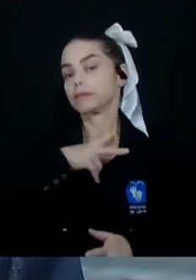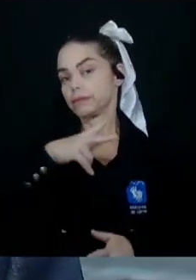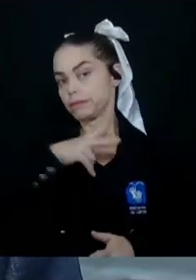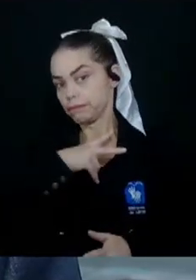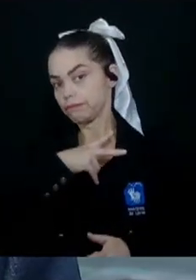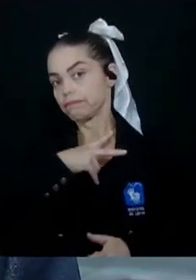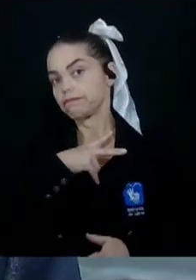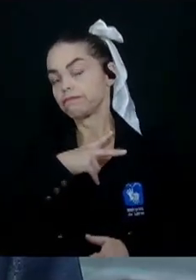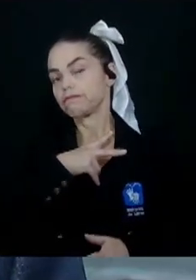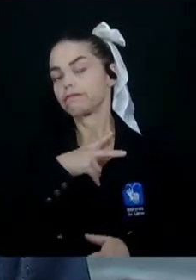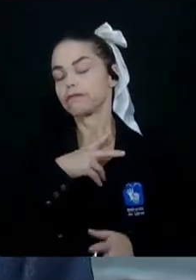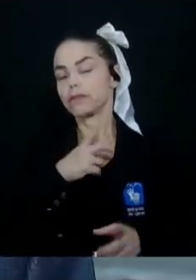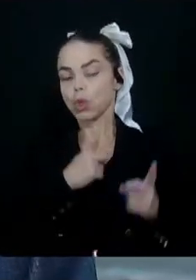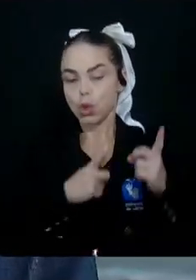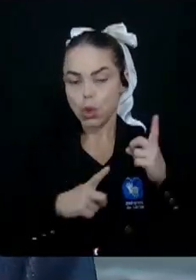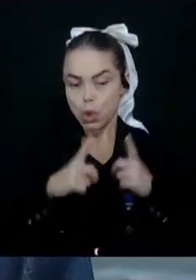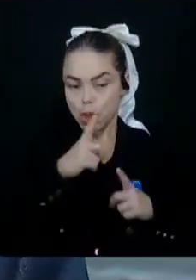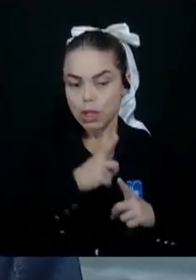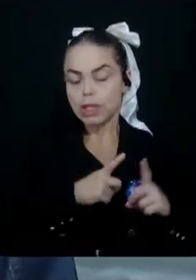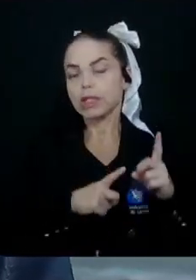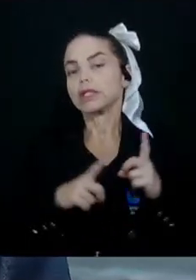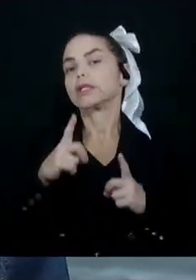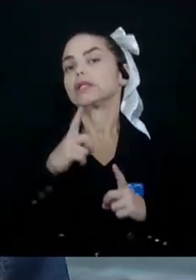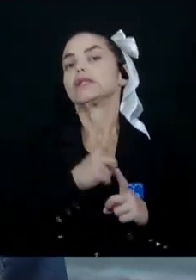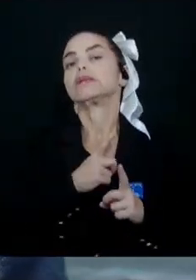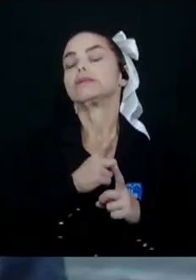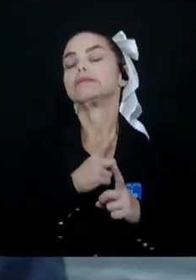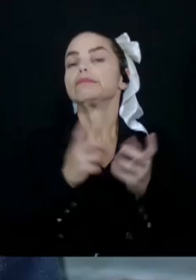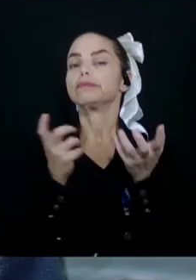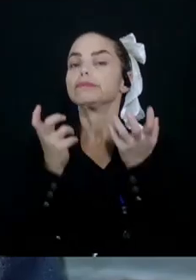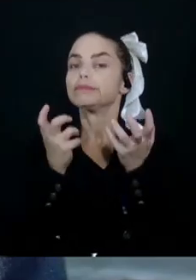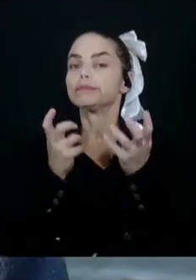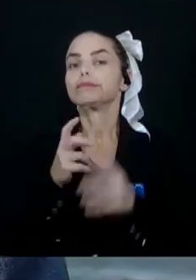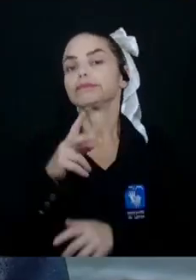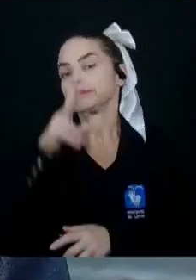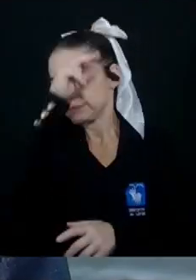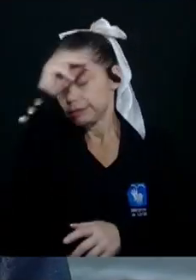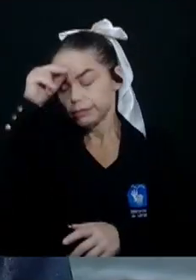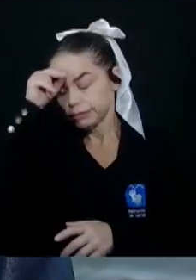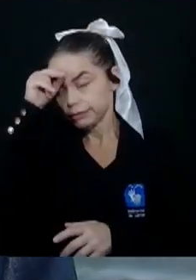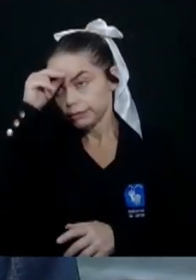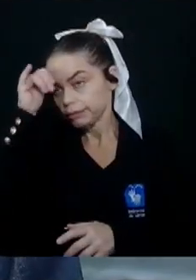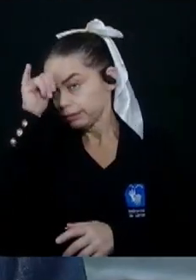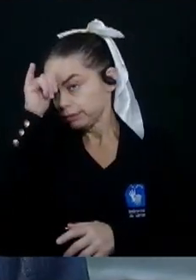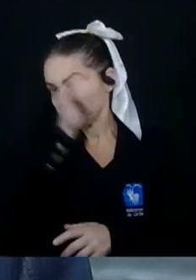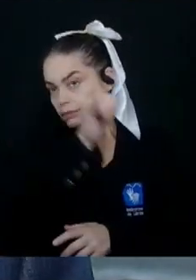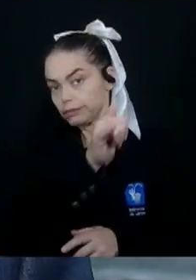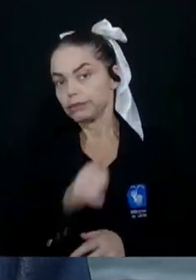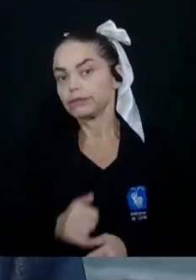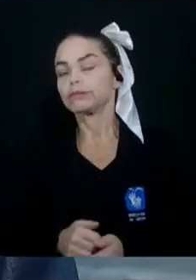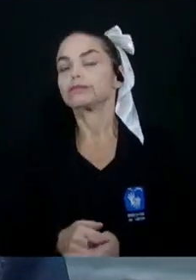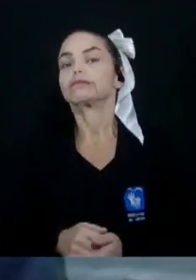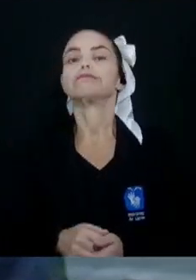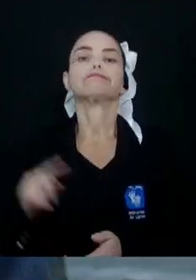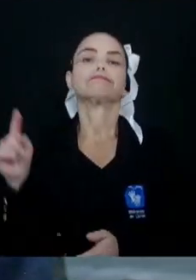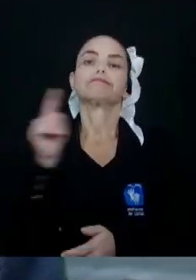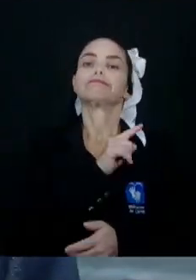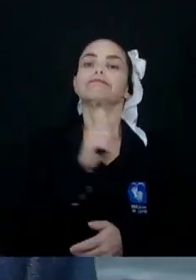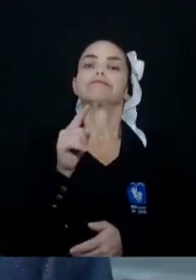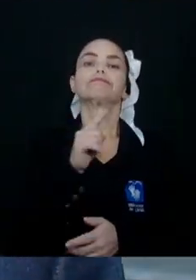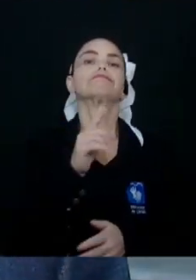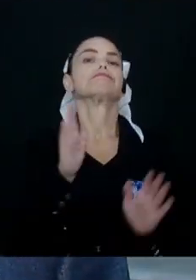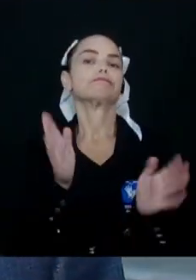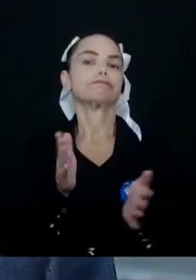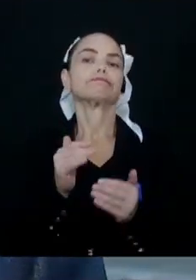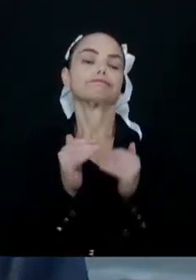depressão em muitas das pessoas, e o que a gente quer é que a prefeitura previna essas aí, mas não os casos que já estão avançados, e